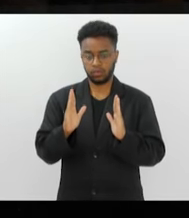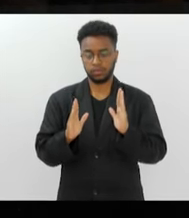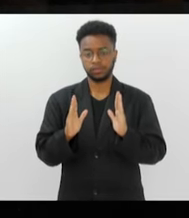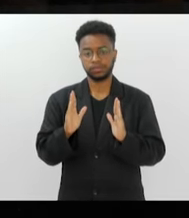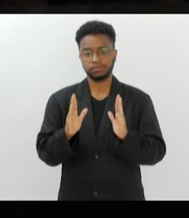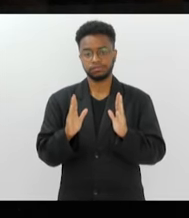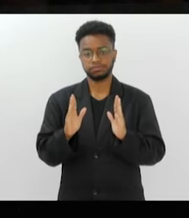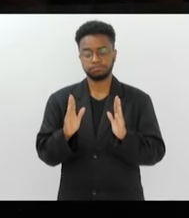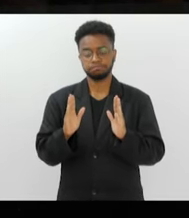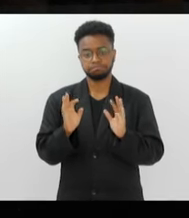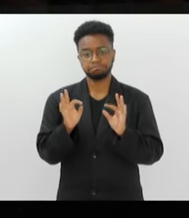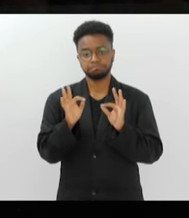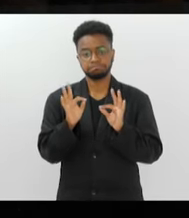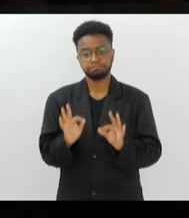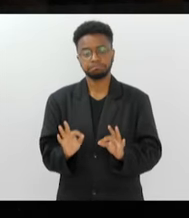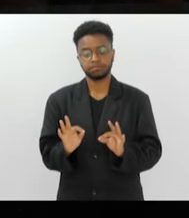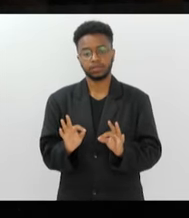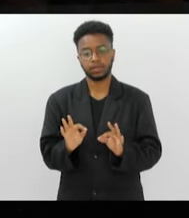realmente,